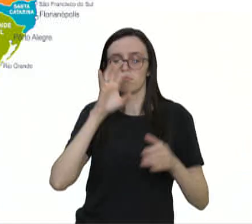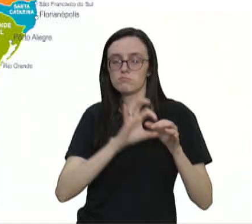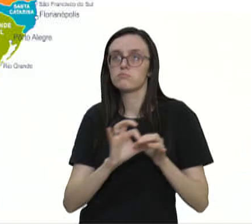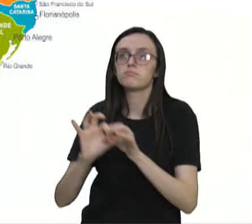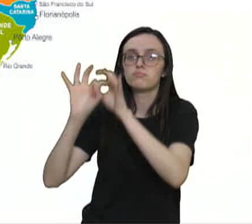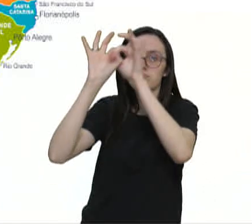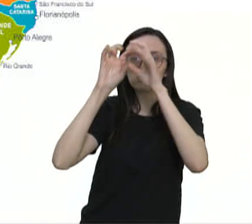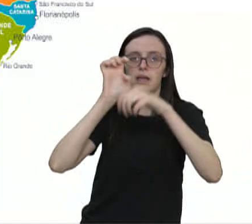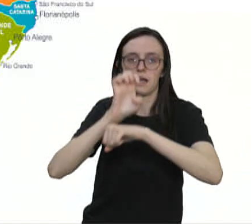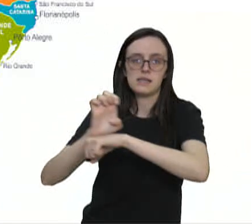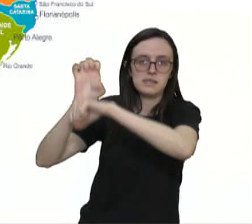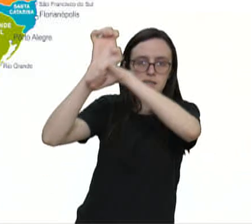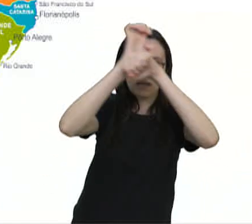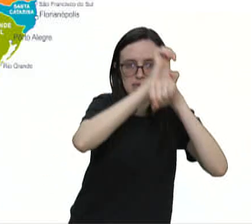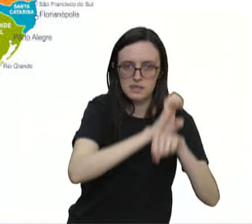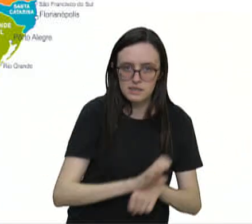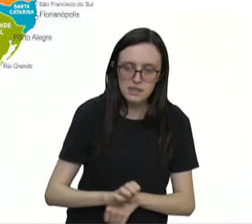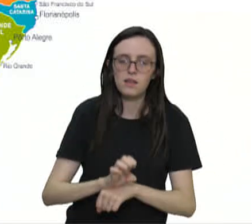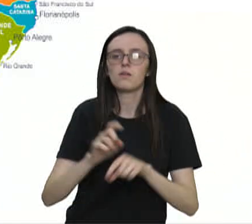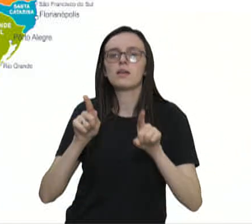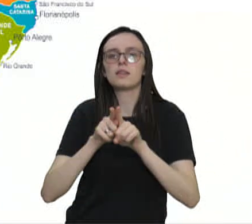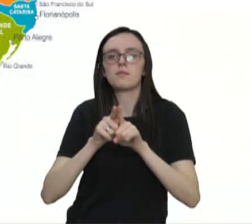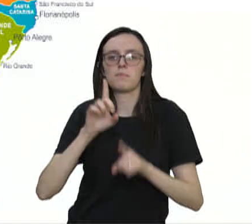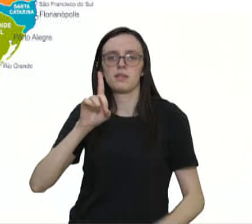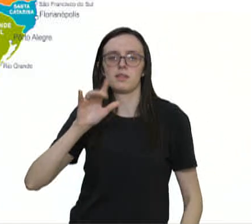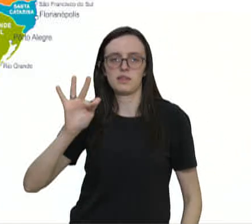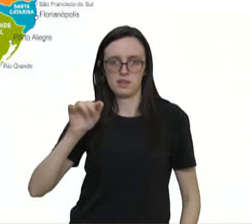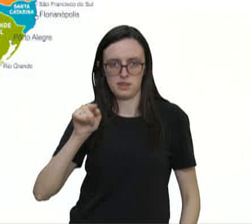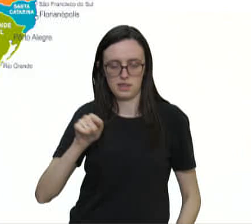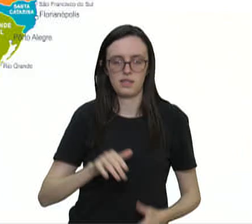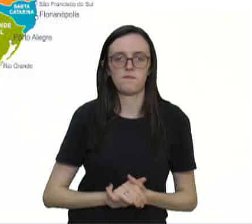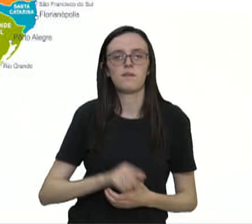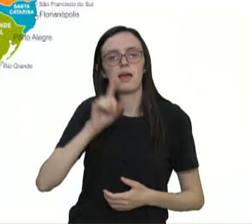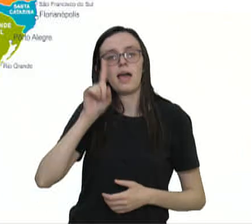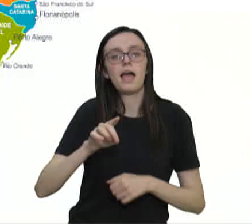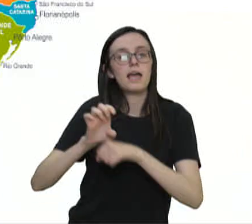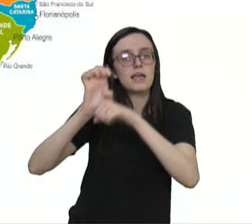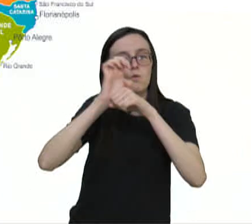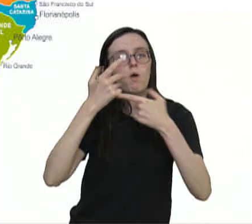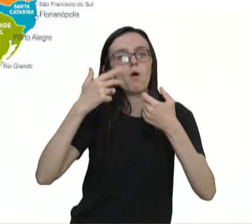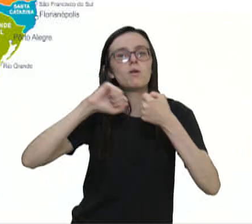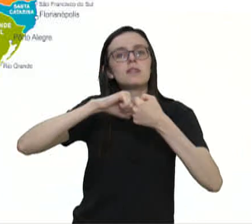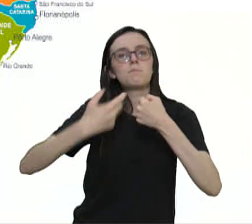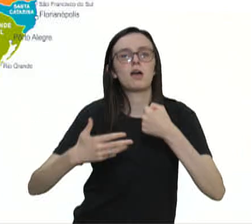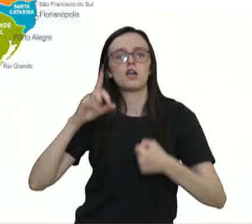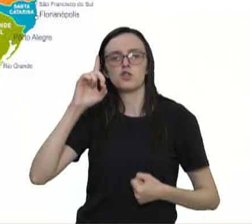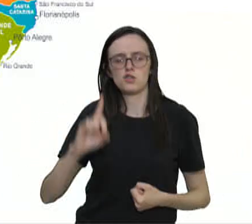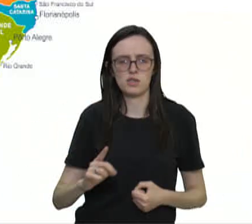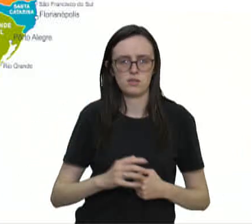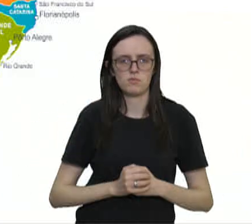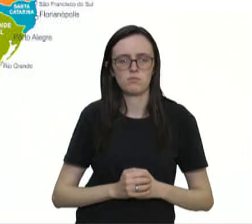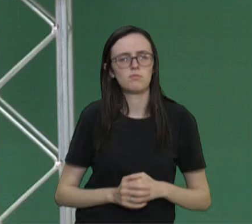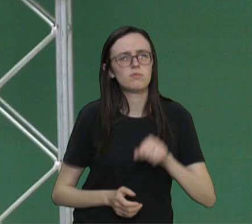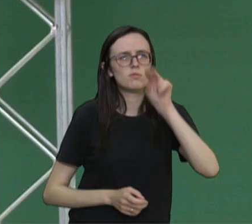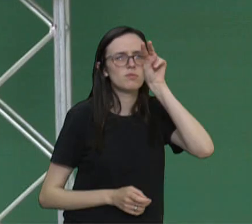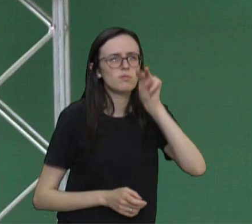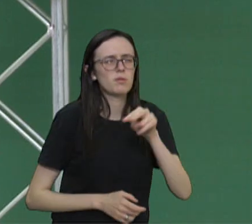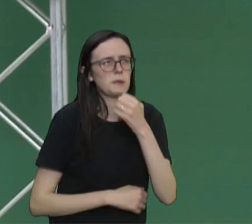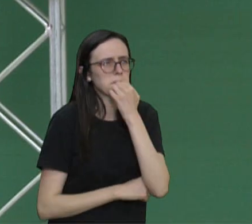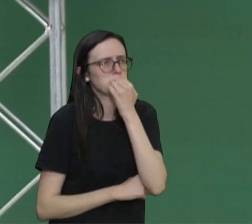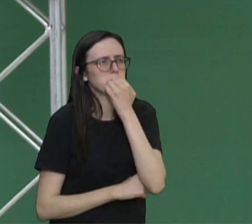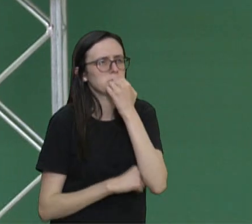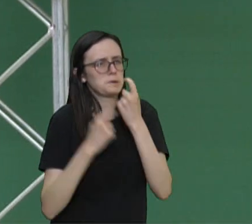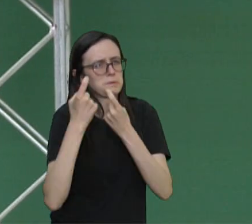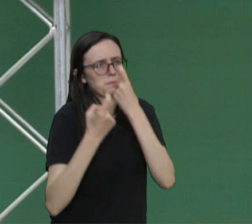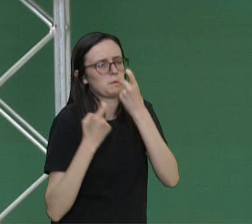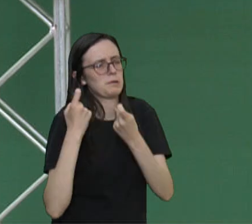dos estados, municípios e do Distrito Federal, constituindo-se um Estado democrático de direito. Aí você lê isso e fica meio preocupado,